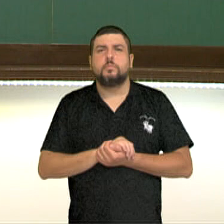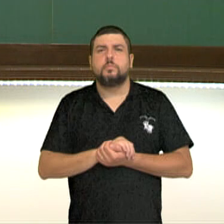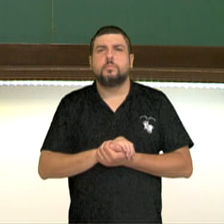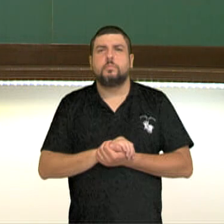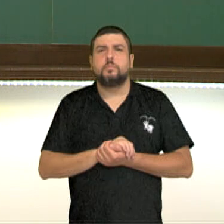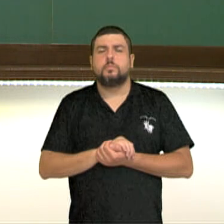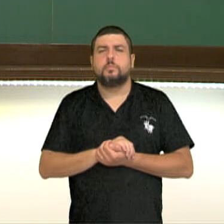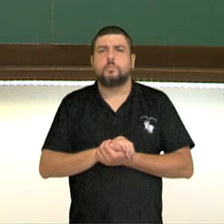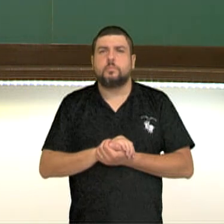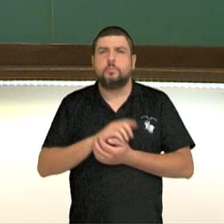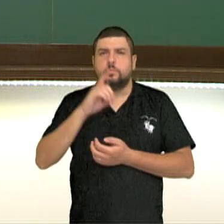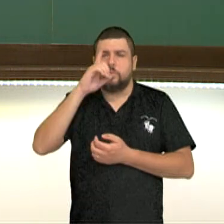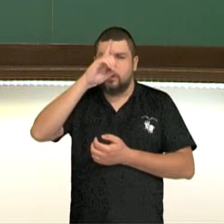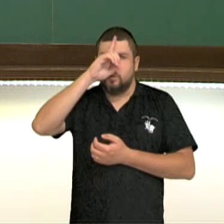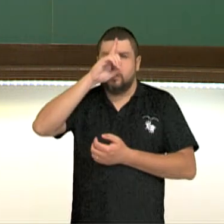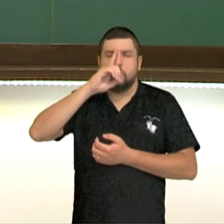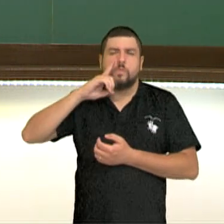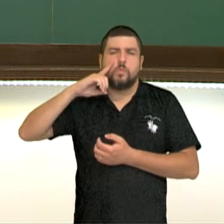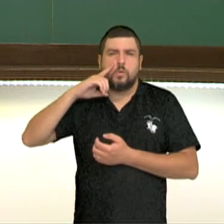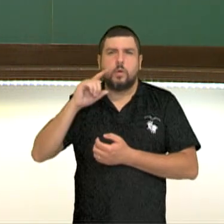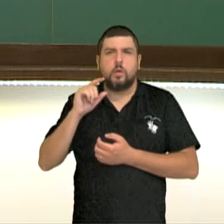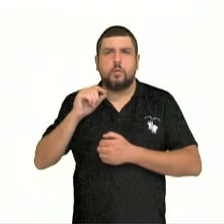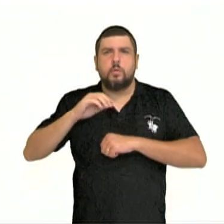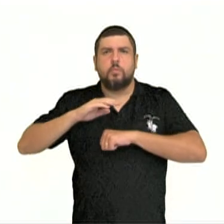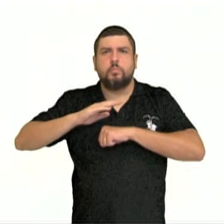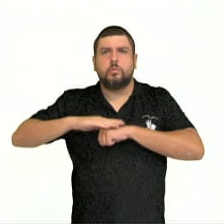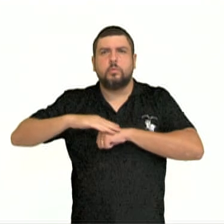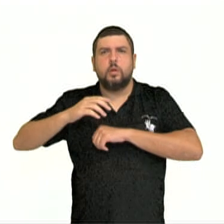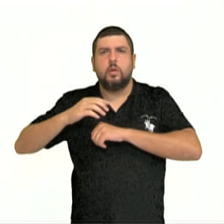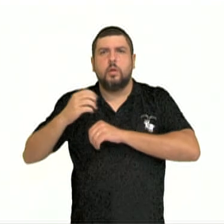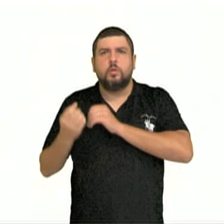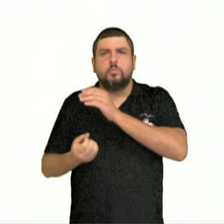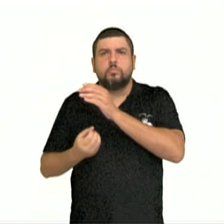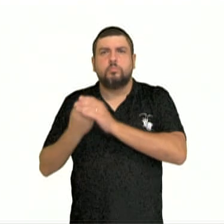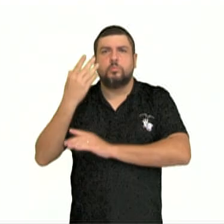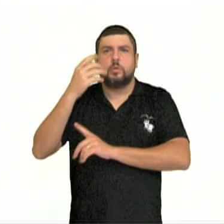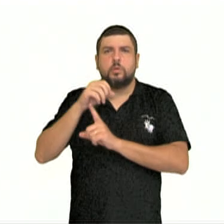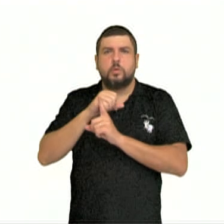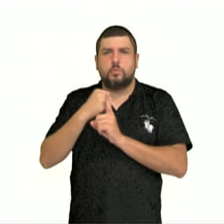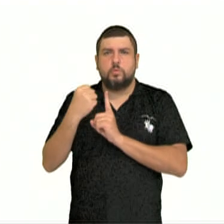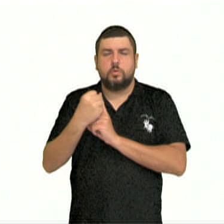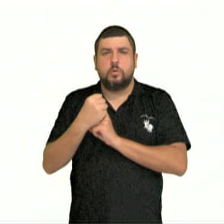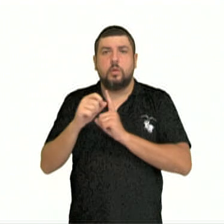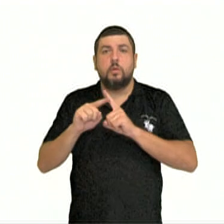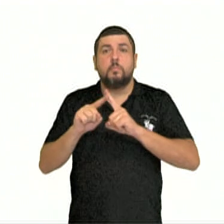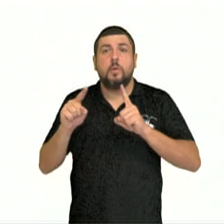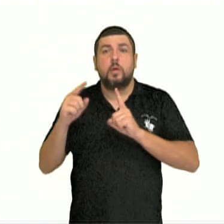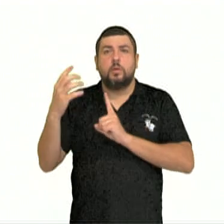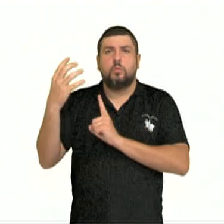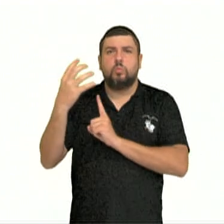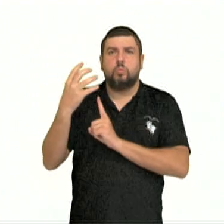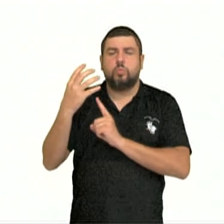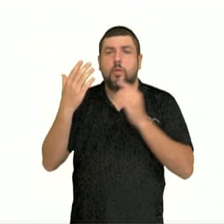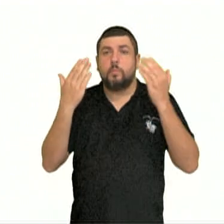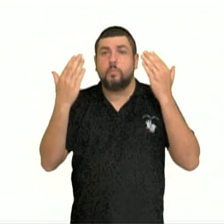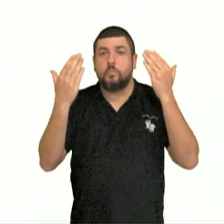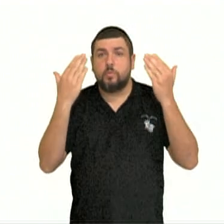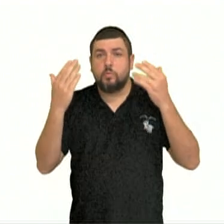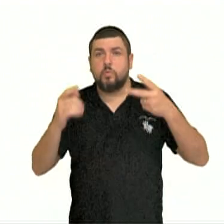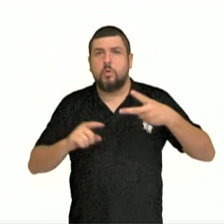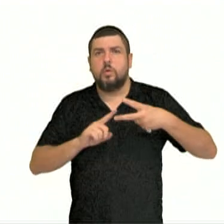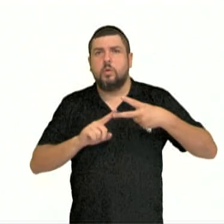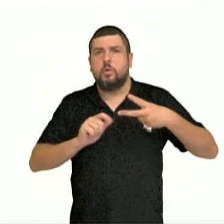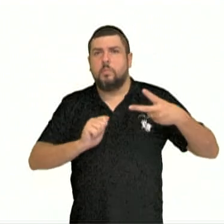Durkheim, enquanto um dos fundadores da sociologia, foi influenciado pela psicologia, pela filosofia e pela